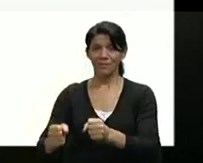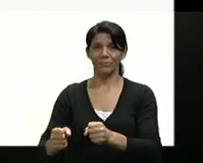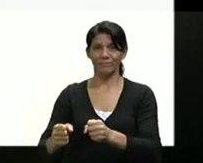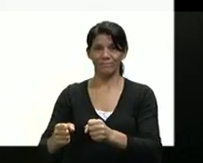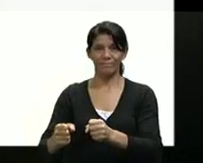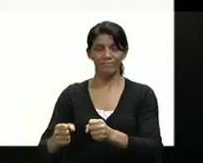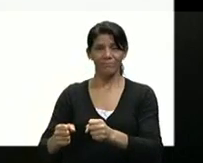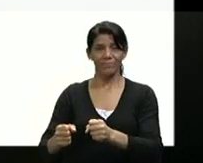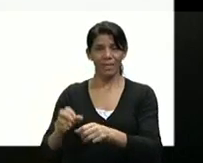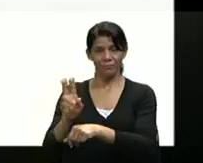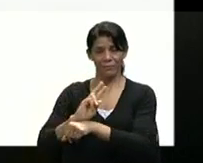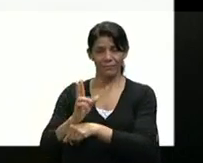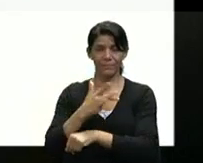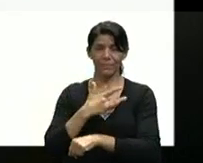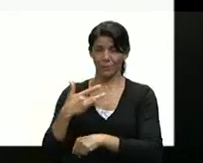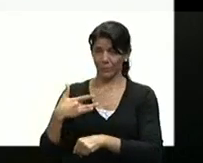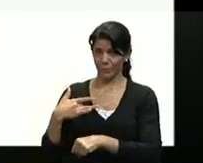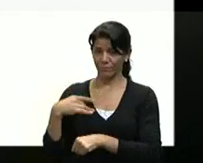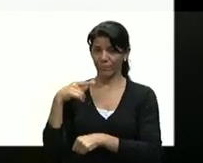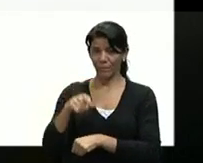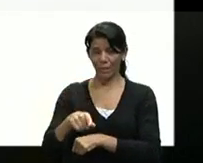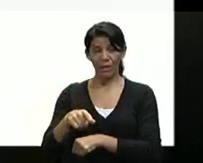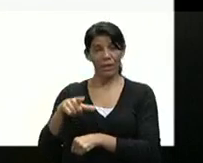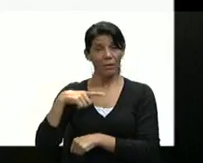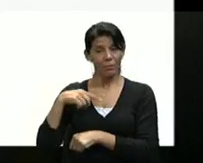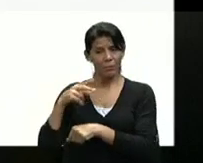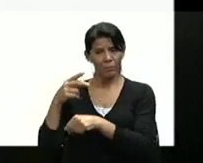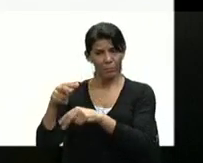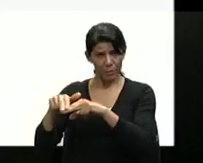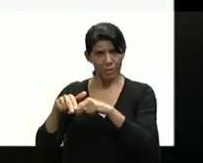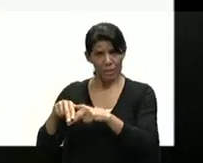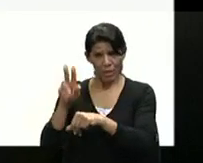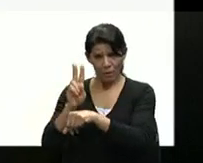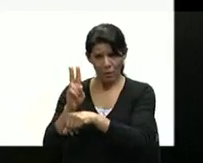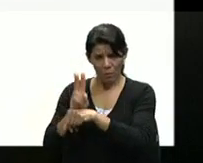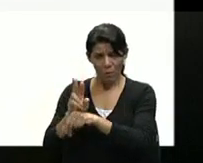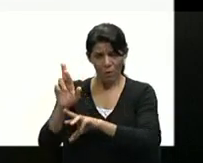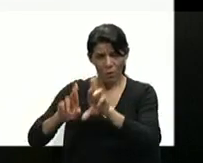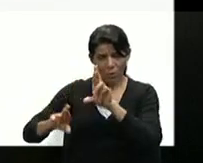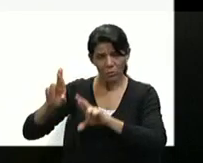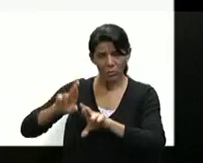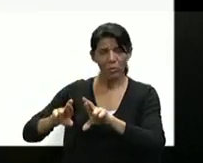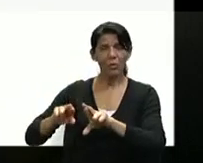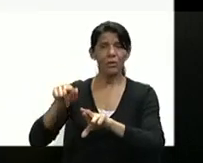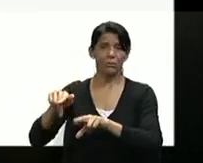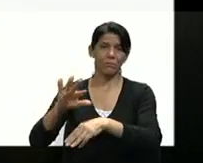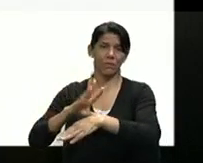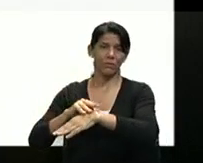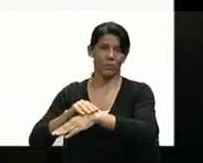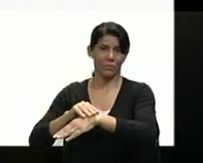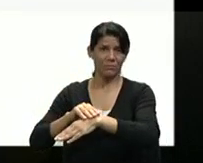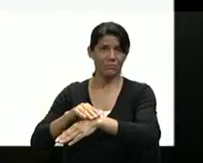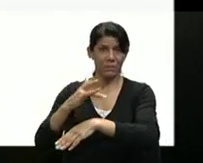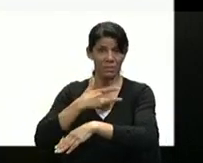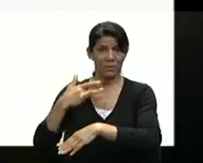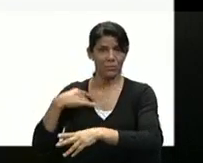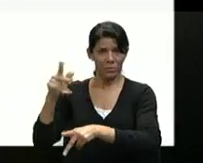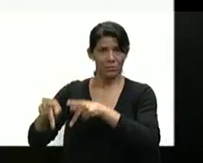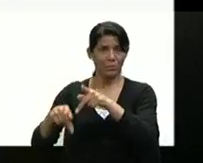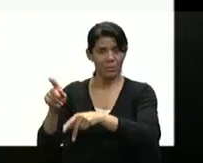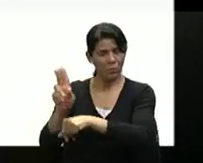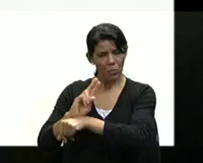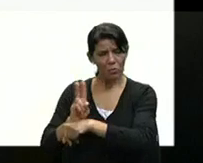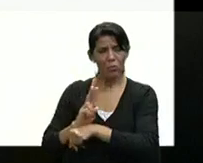Assim, ela vai trabalhar com o controle da situação de saúde da